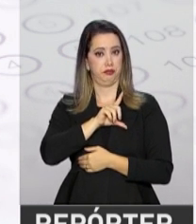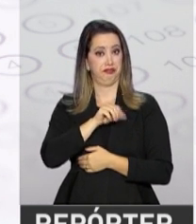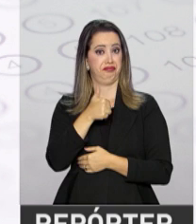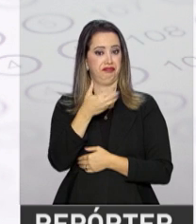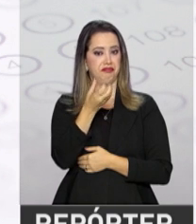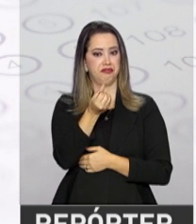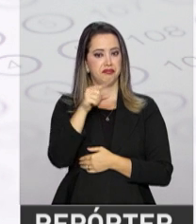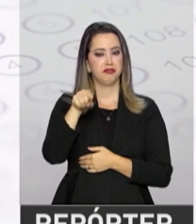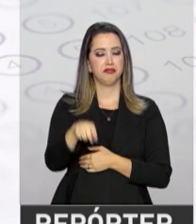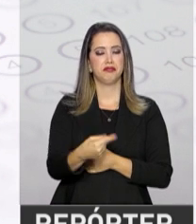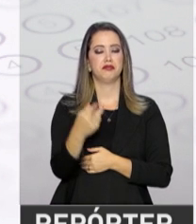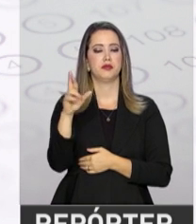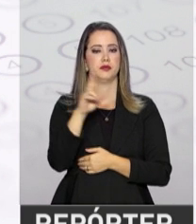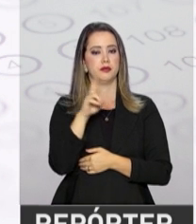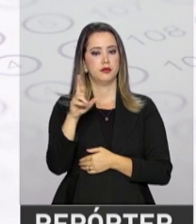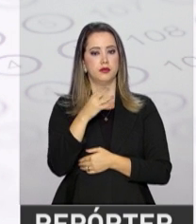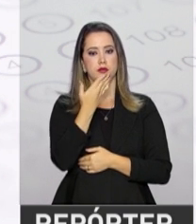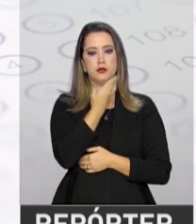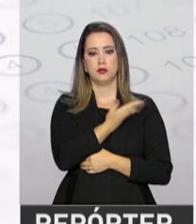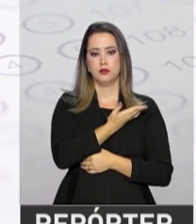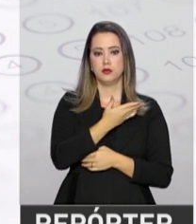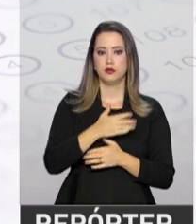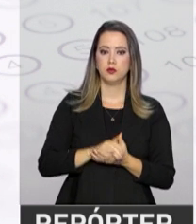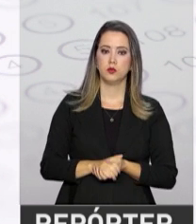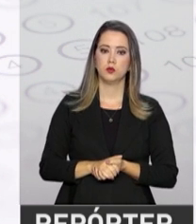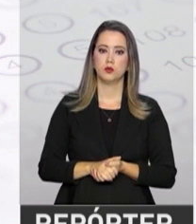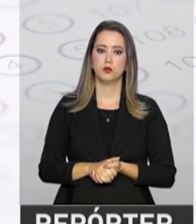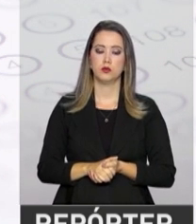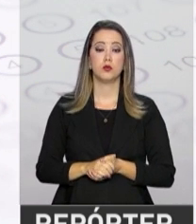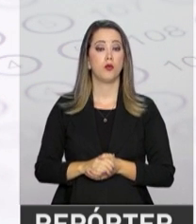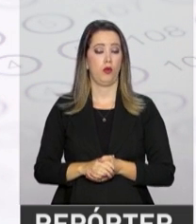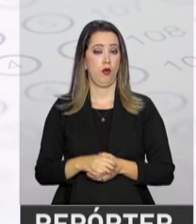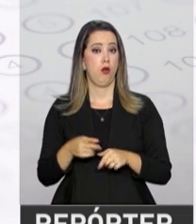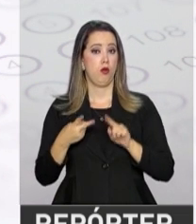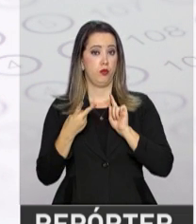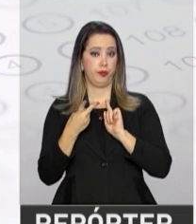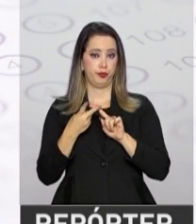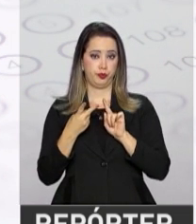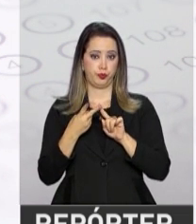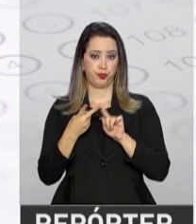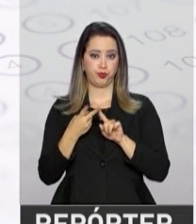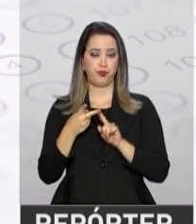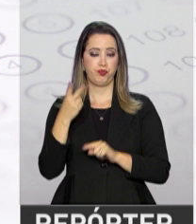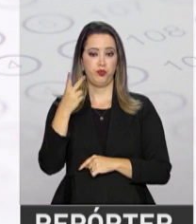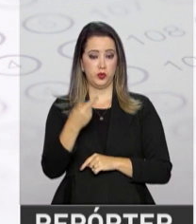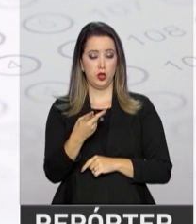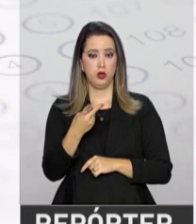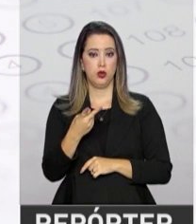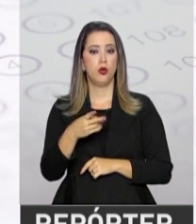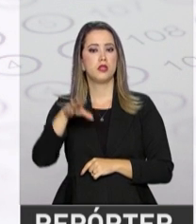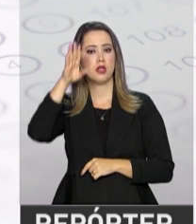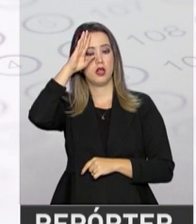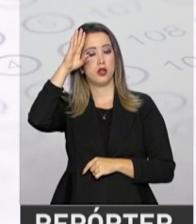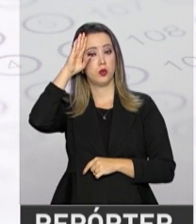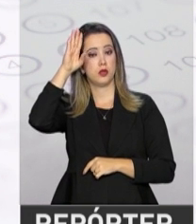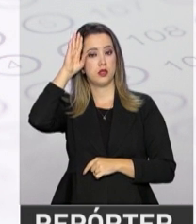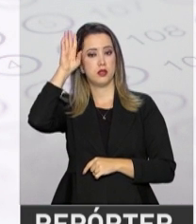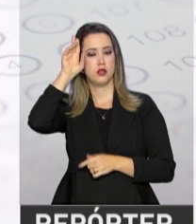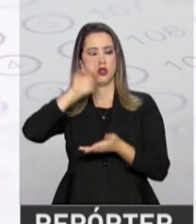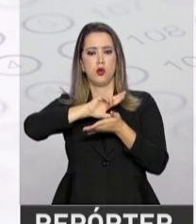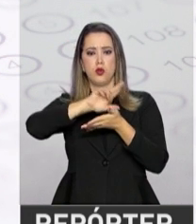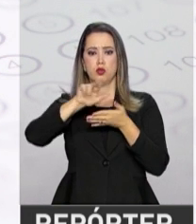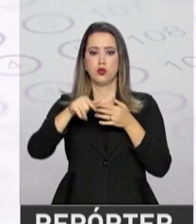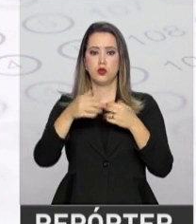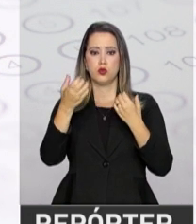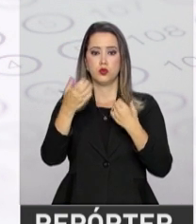seiscentos e vinte reais e quarenta e seis centavos já para o cargo de oficial técnico de inteligência é necessário diploma